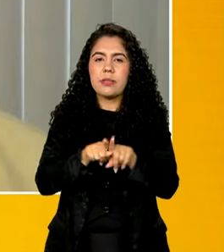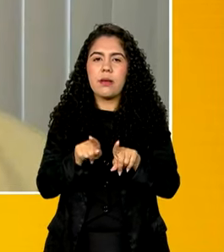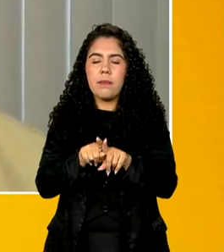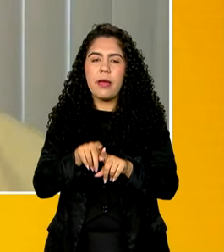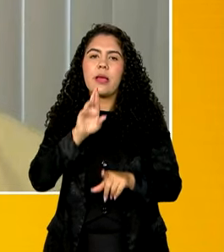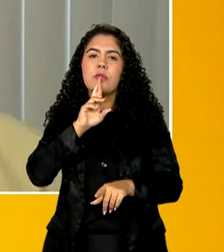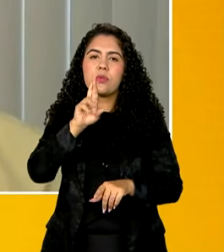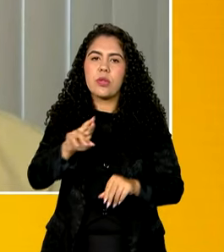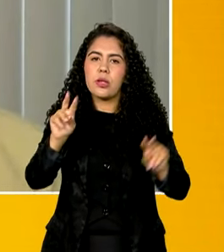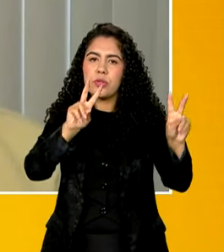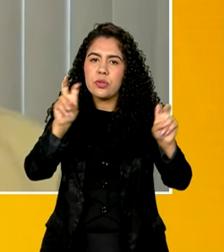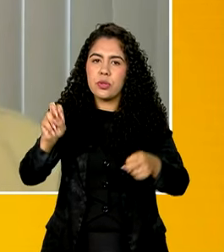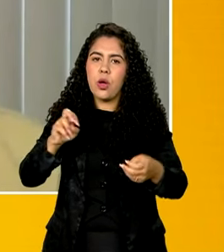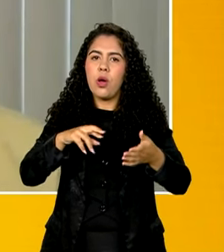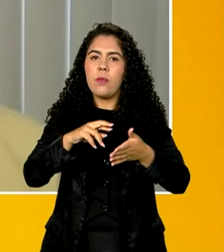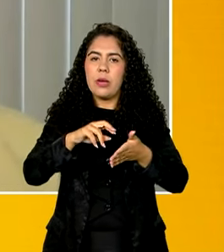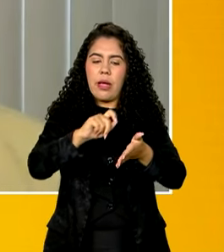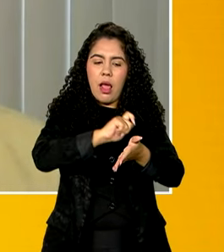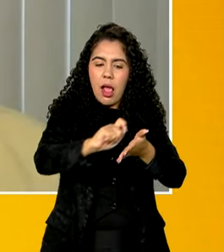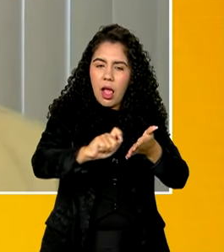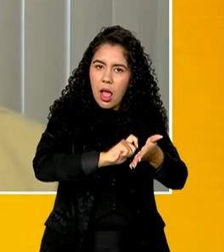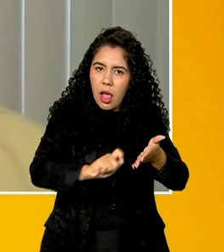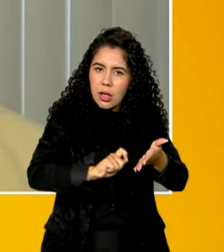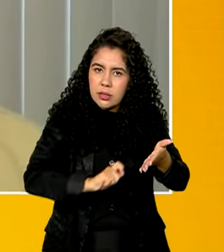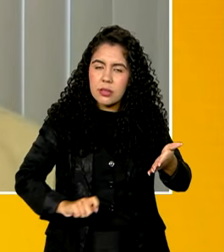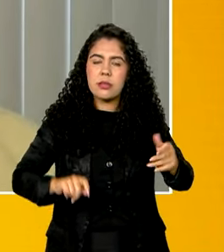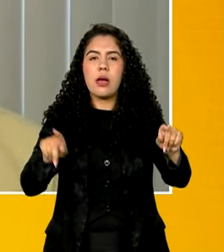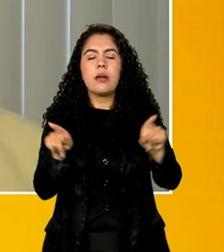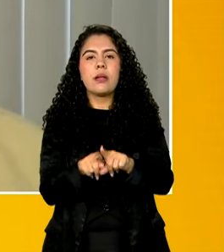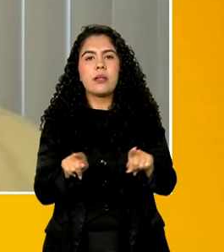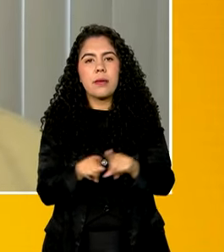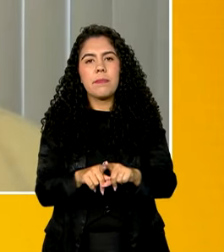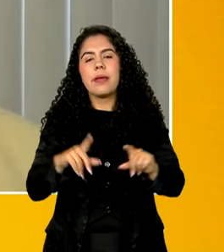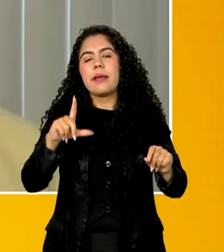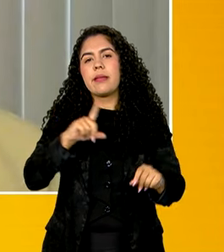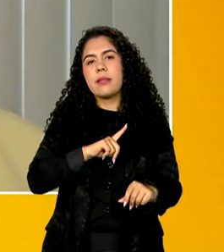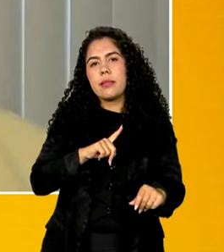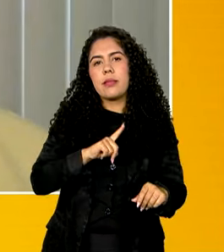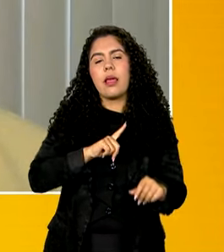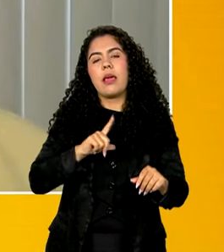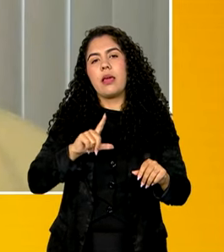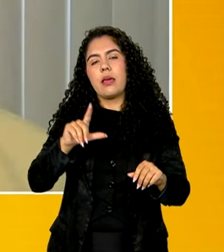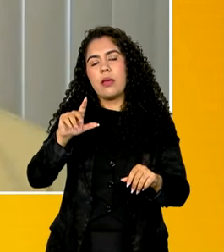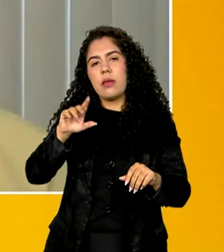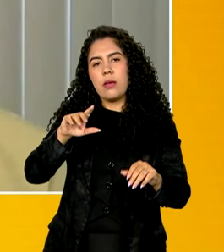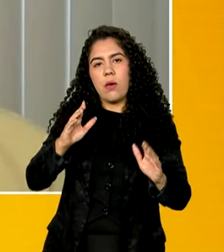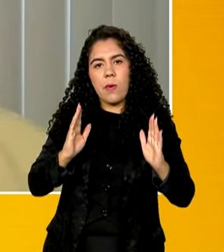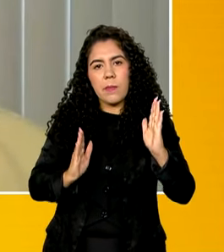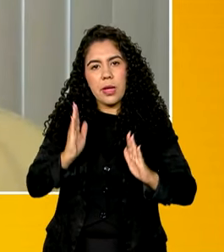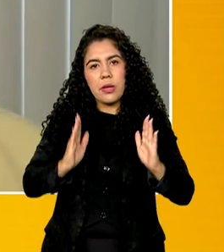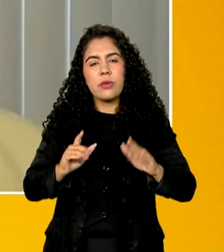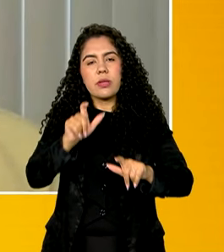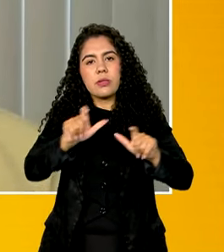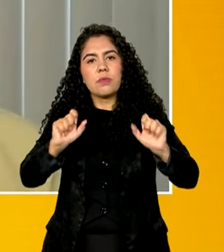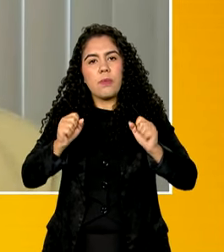fase de envio de prova de títulos. Tem também a fase para o pessoal que está concorrendo às